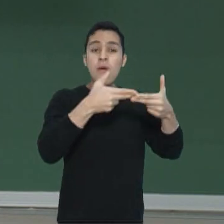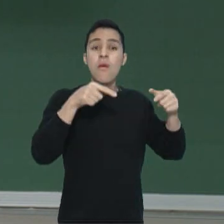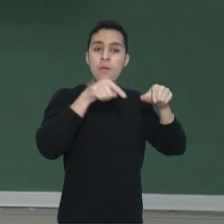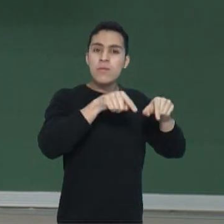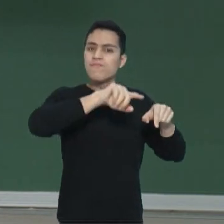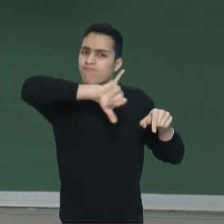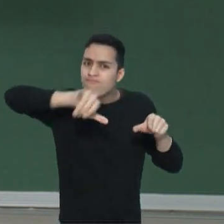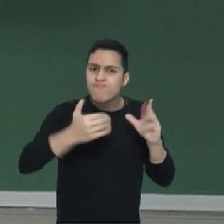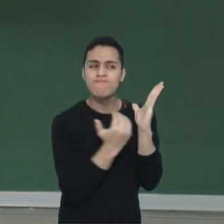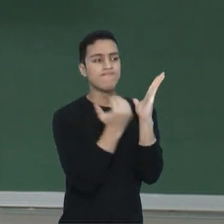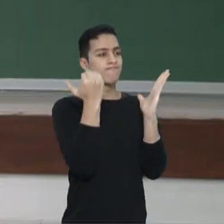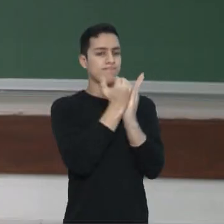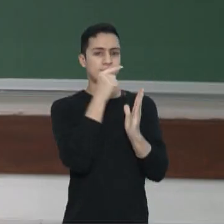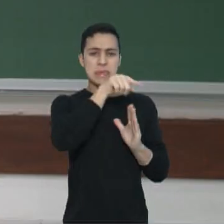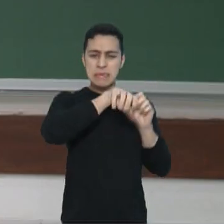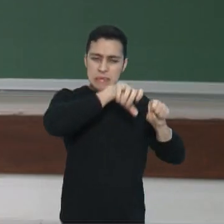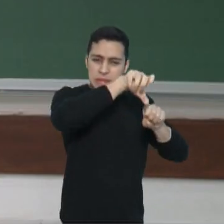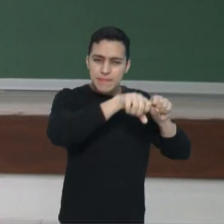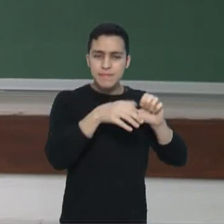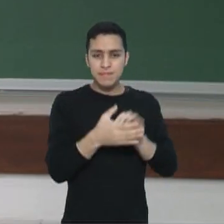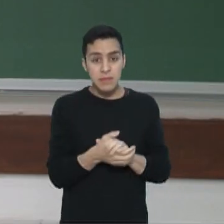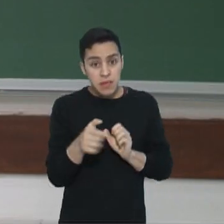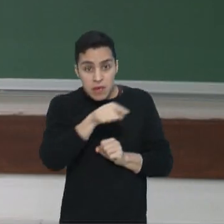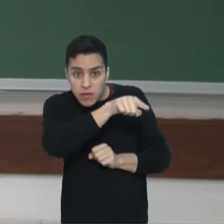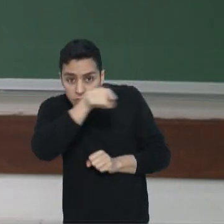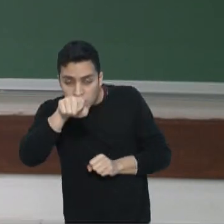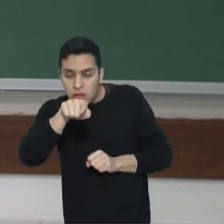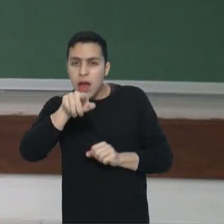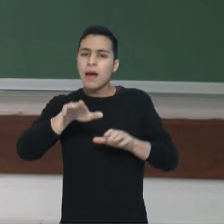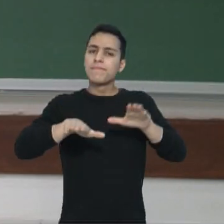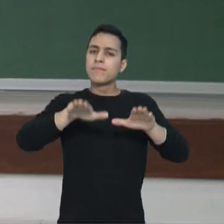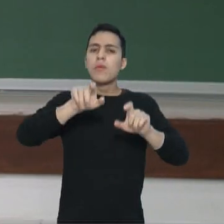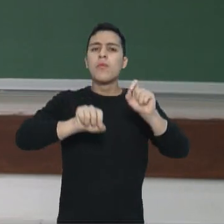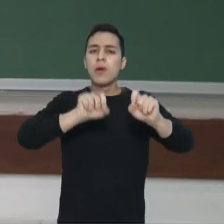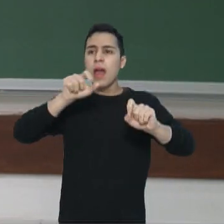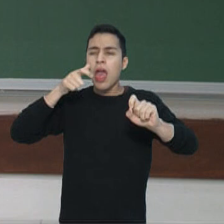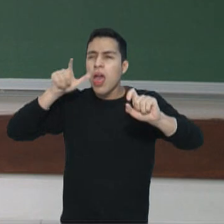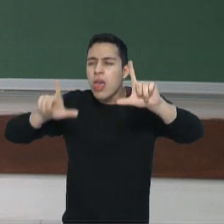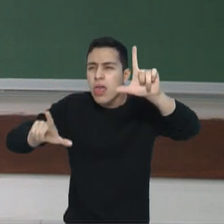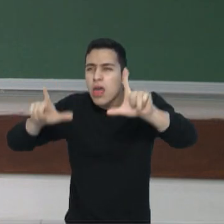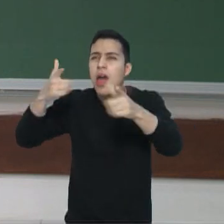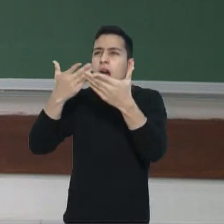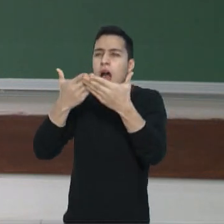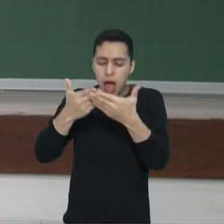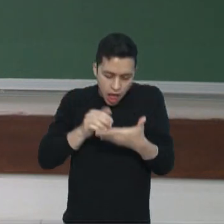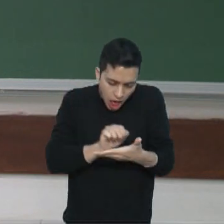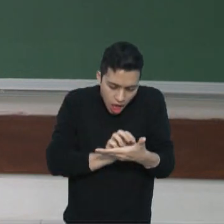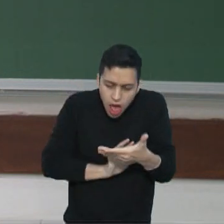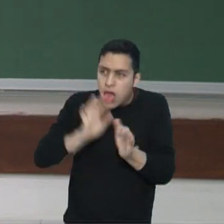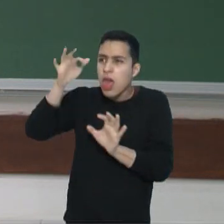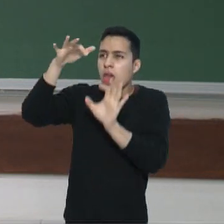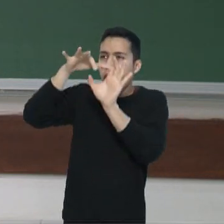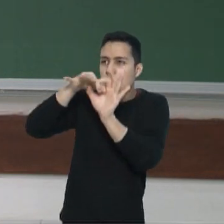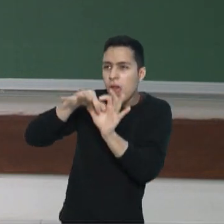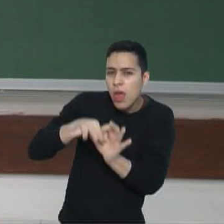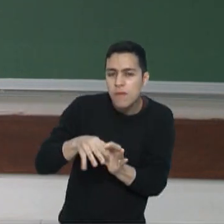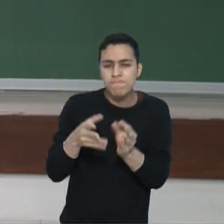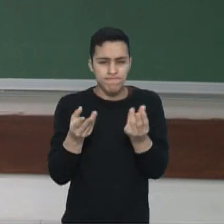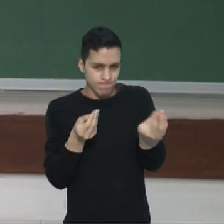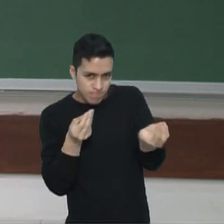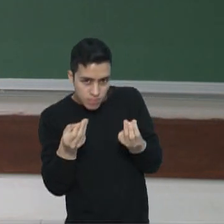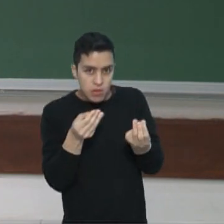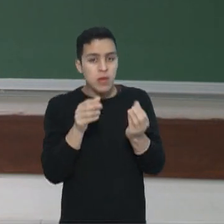máximo. Já você que está utilizando a televisão para fazer as atividades, realizar os seus